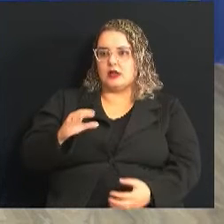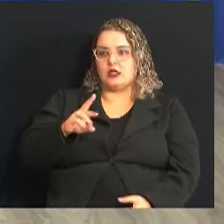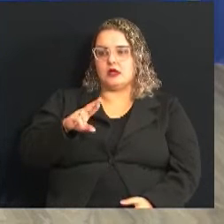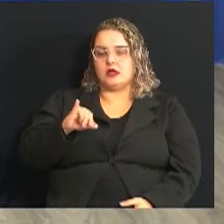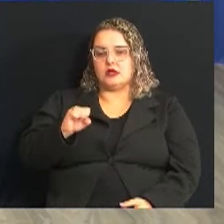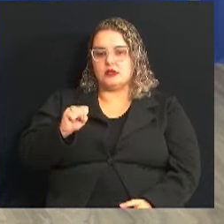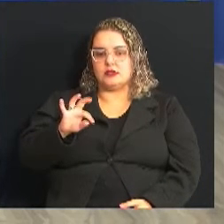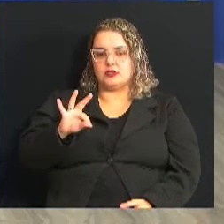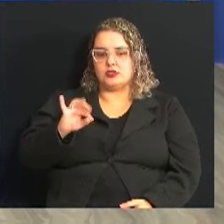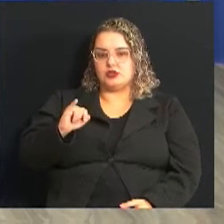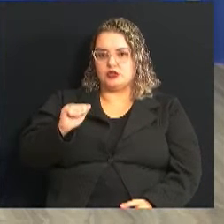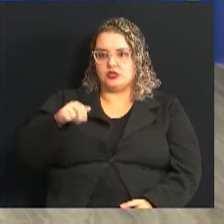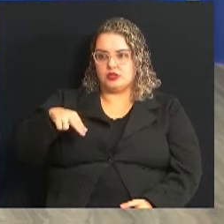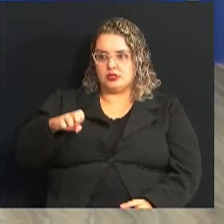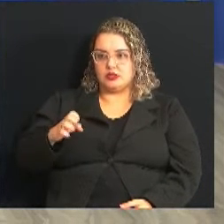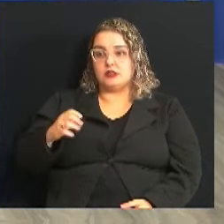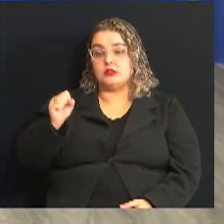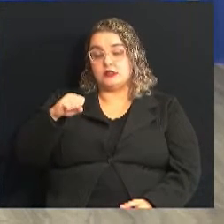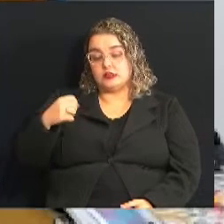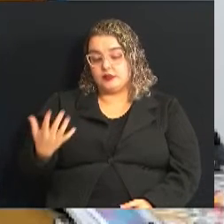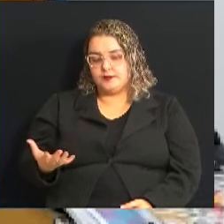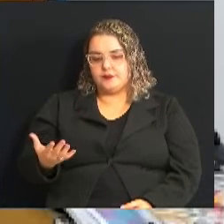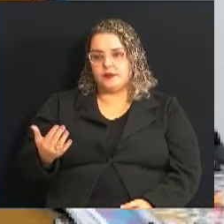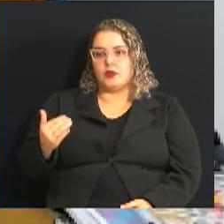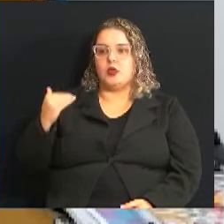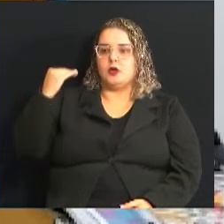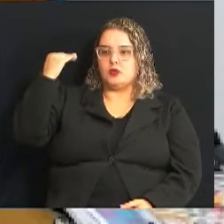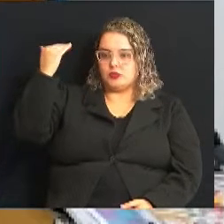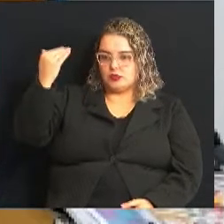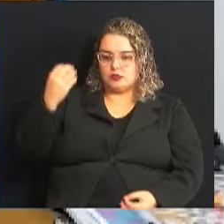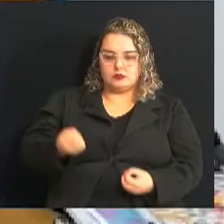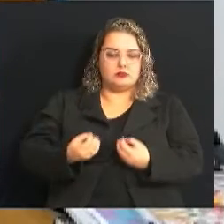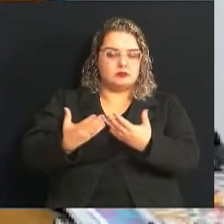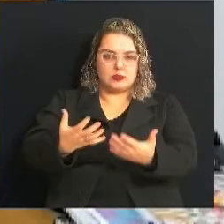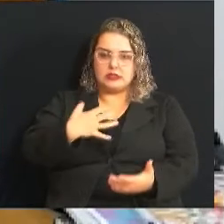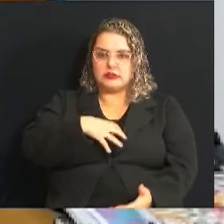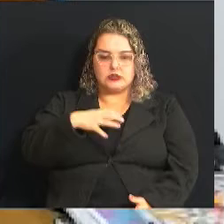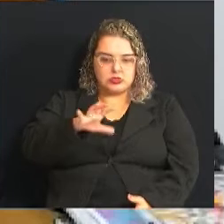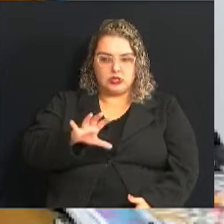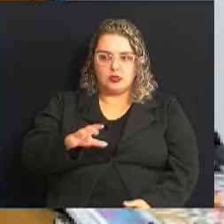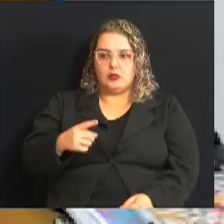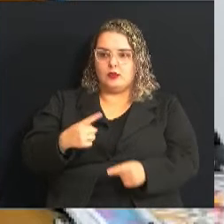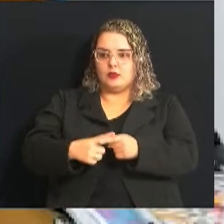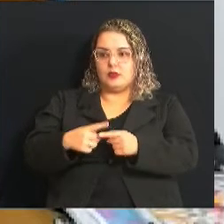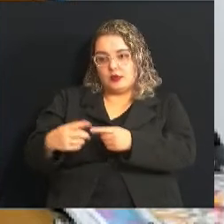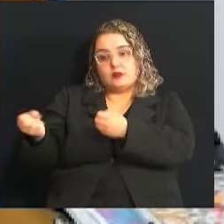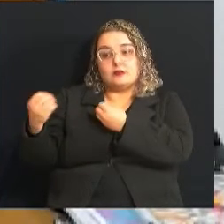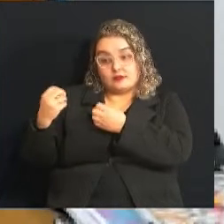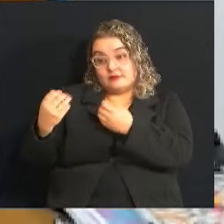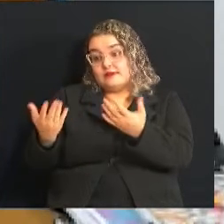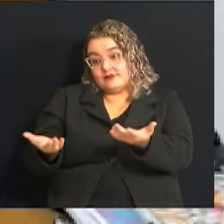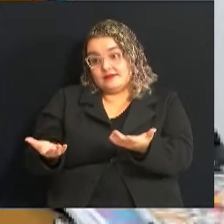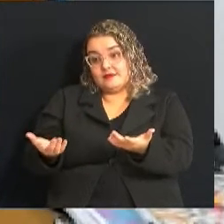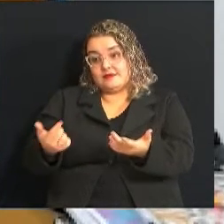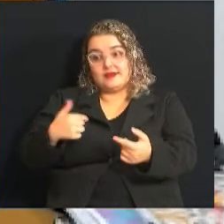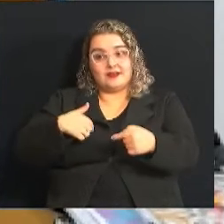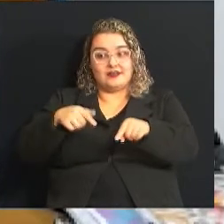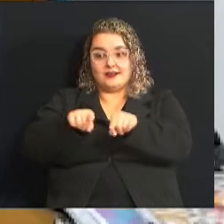Sim. Os adultos passam dessa forma, porque foi dessa forma que nos foi ensinado, não é? Eu também,